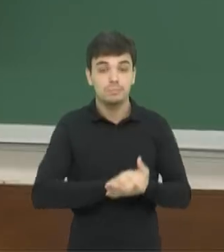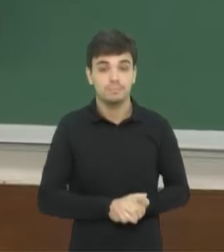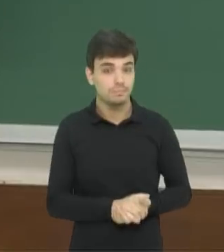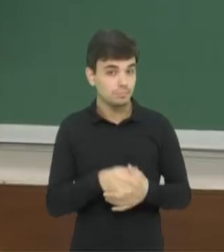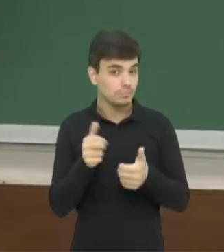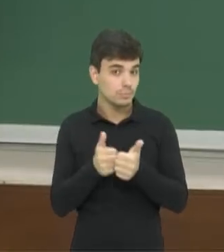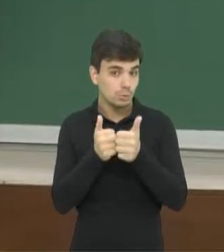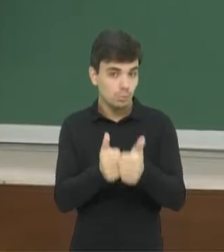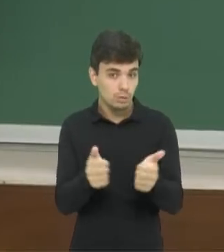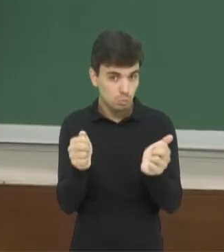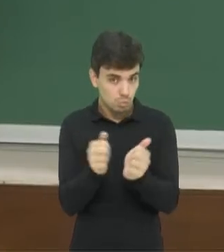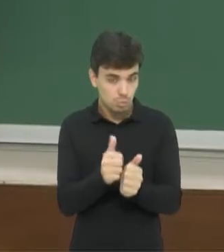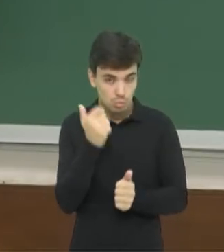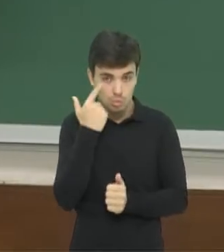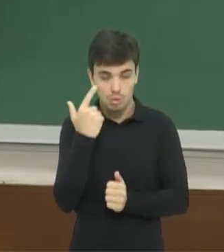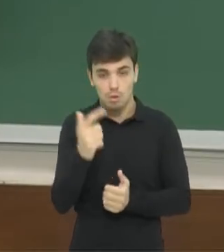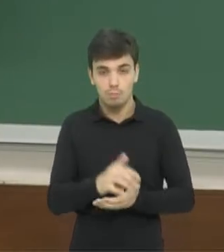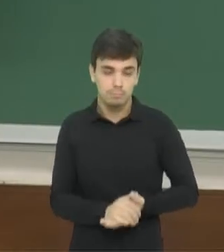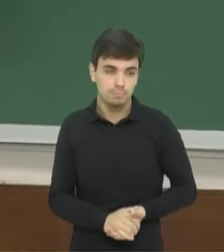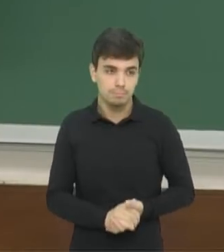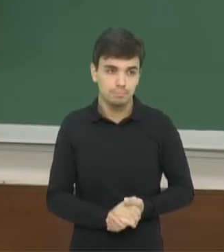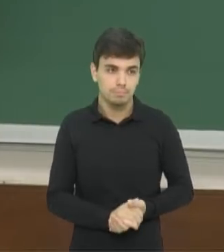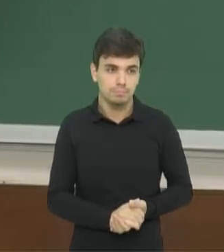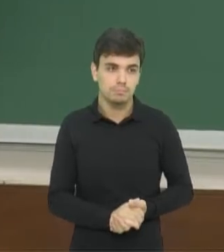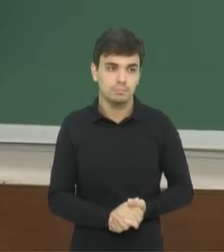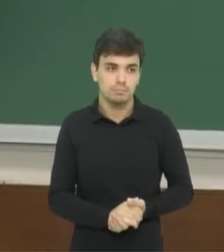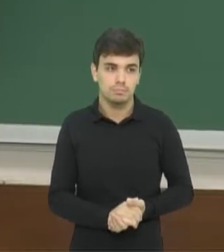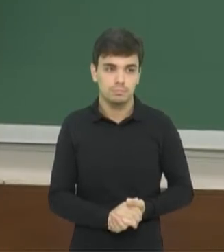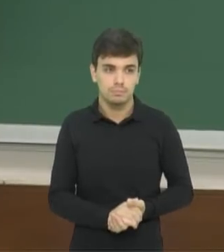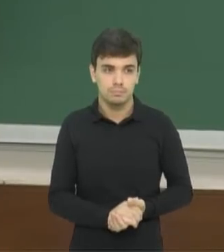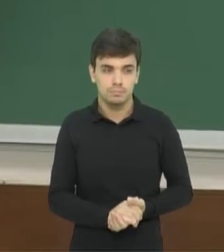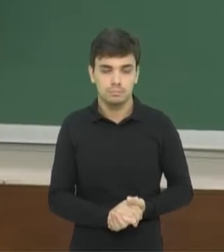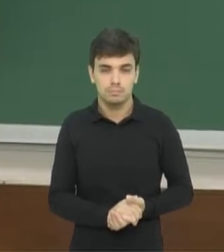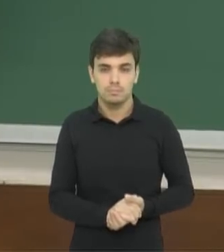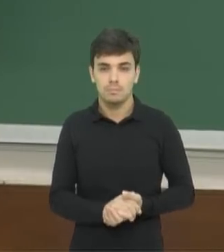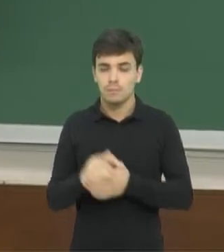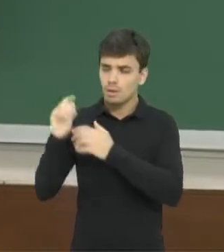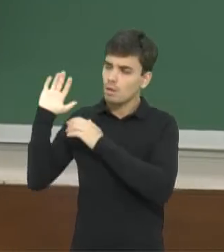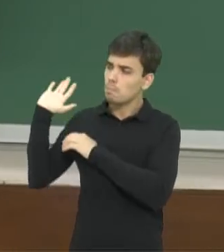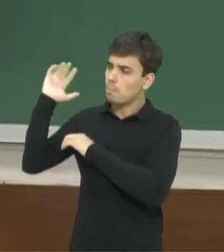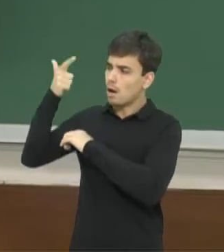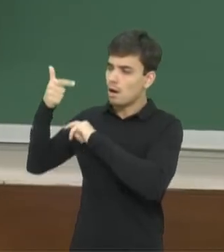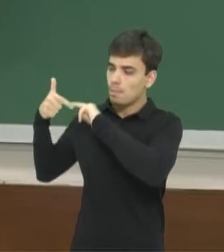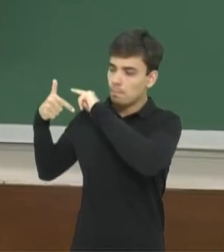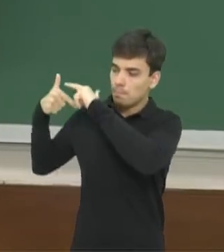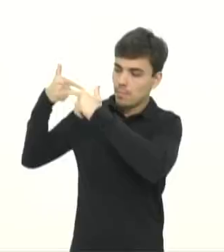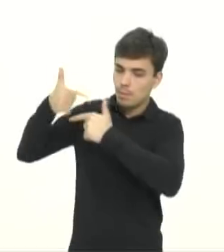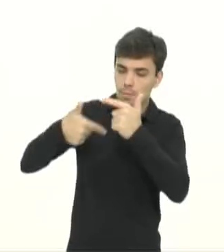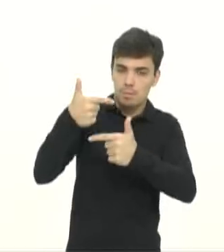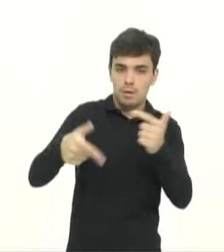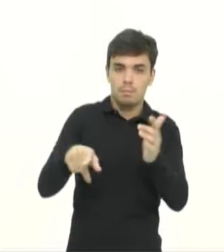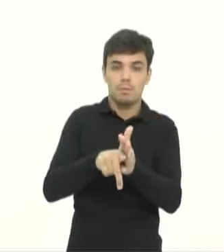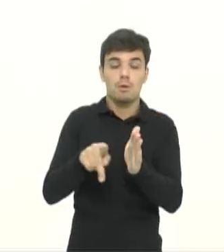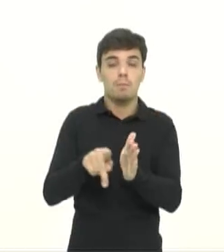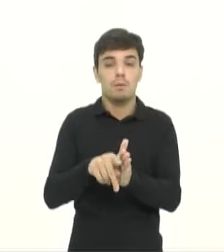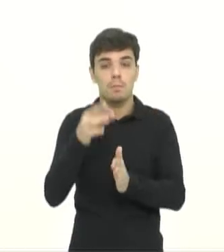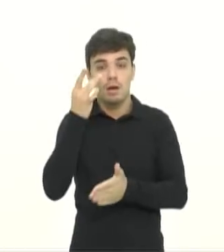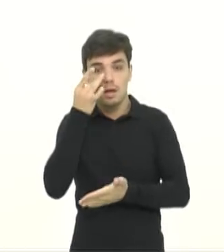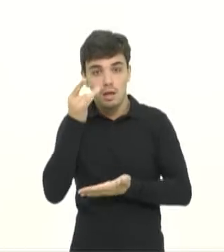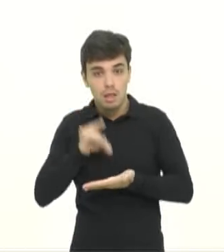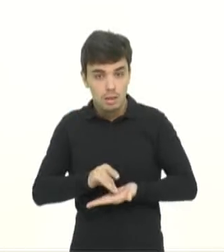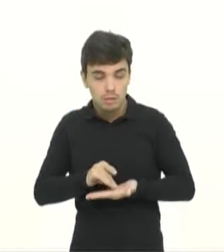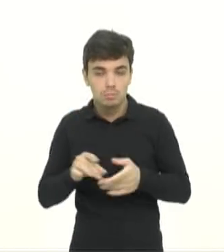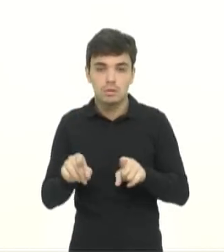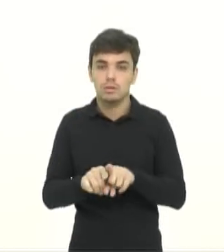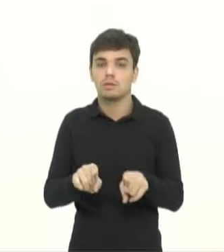prof aqui, vamos junto. O que a gente vai ver hoje, então? O movimento artístico do realismo. O realismo na linguagem